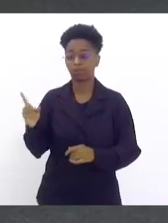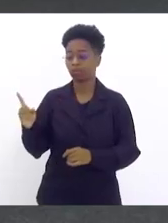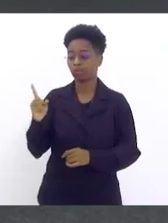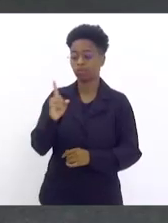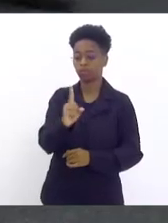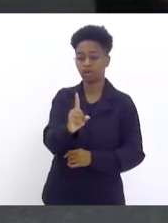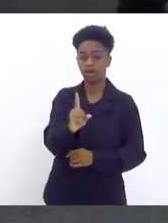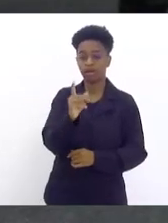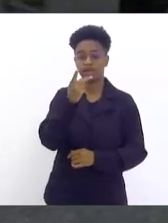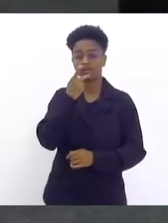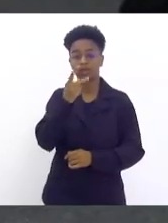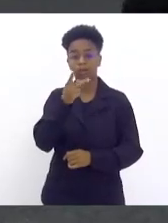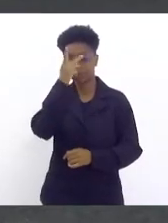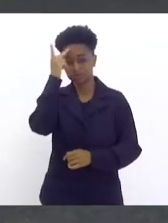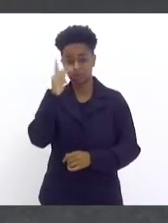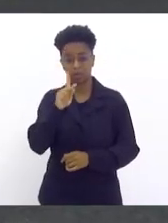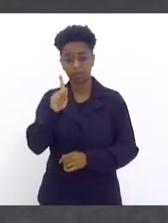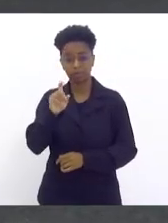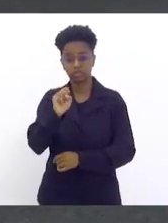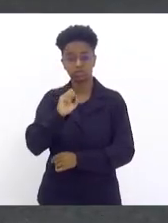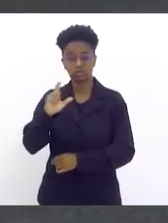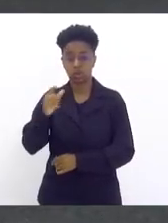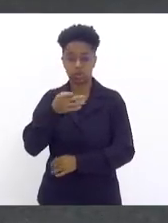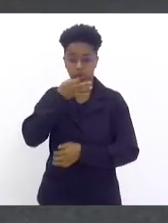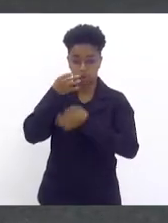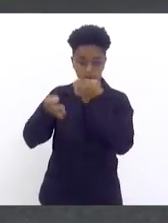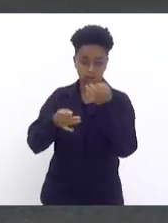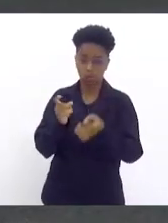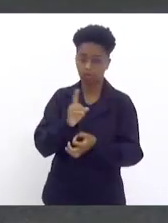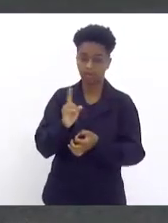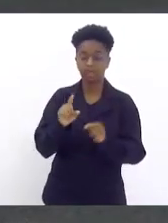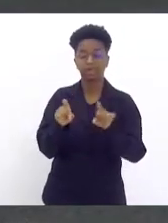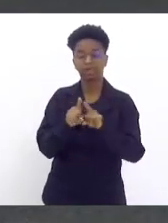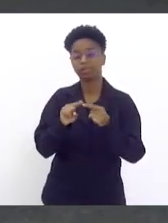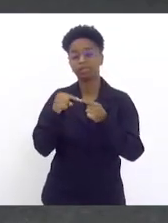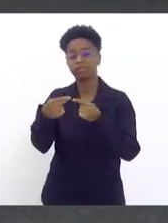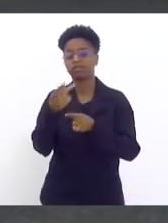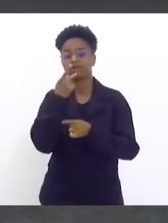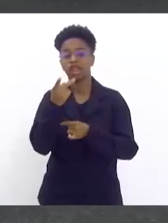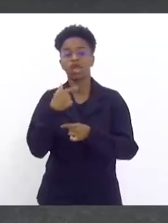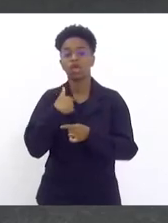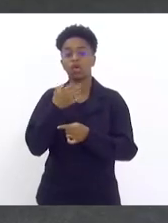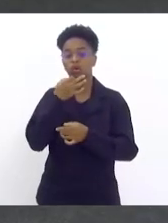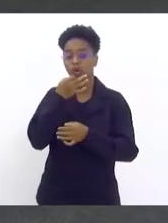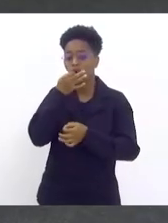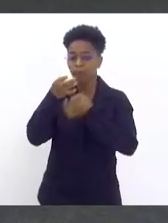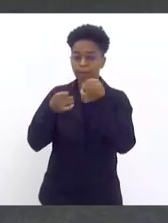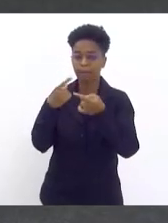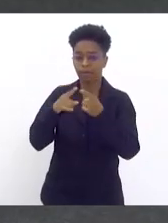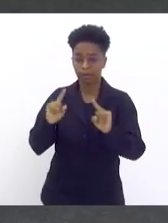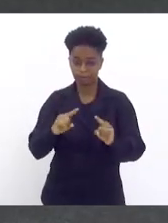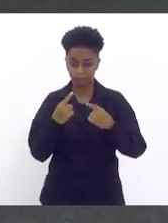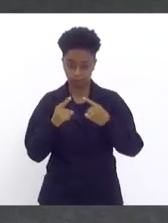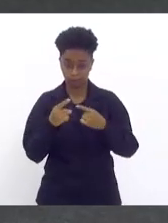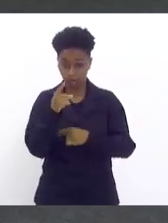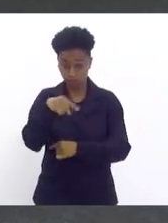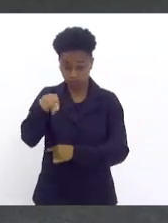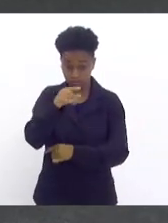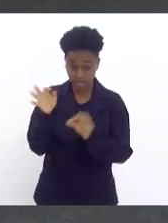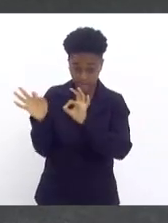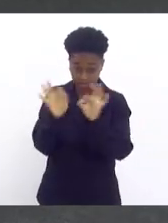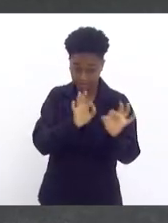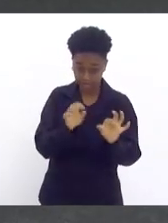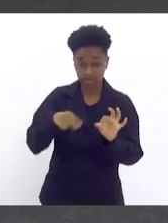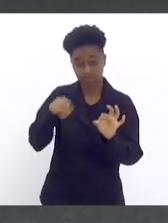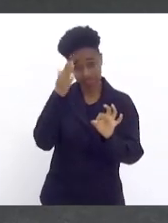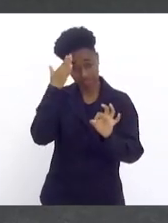e dizer que ninguém do pessoal ia comentar o assunto para dizer depois que eu vim comentar porque ele provocou sei que nos assiste na TV Alerta você já